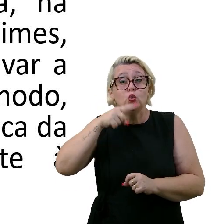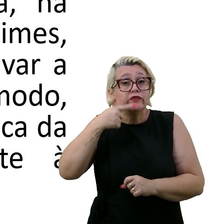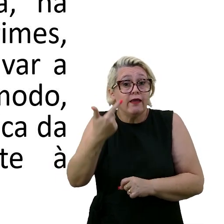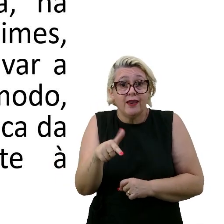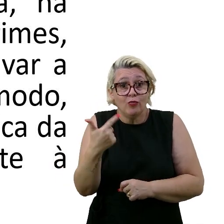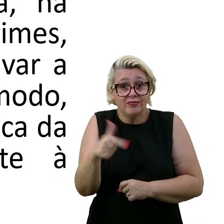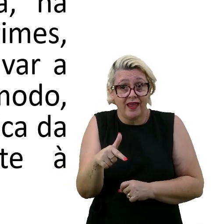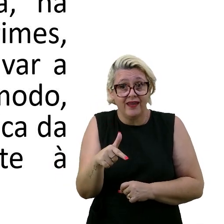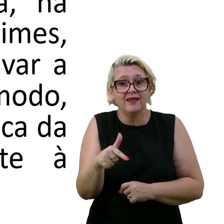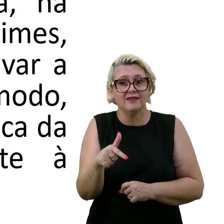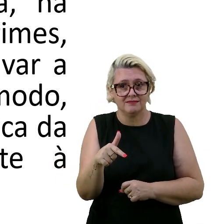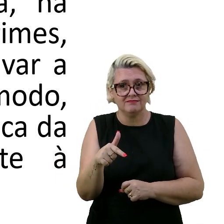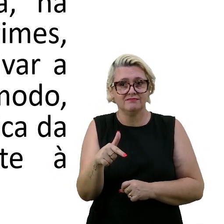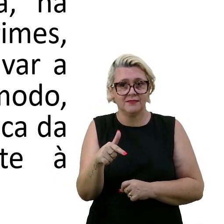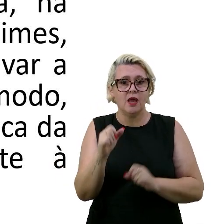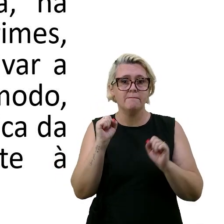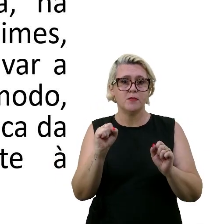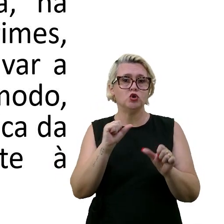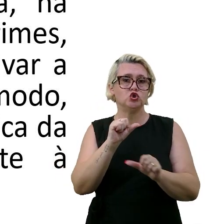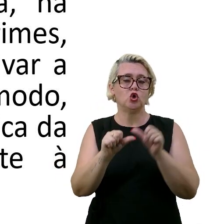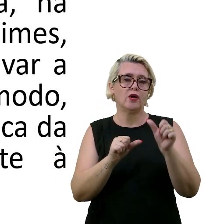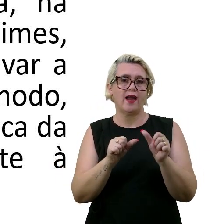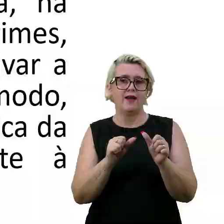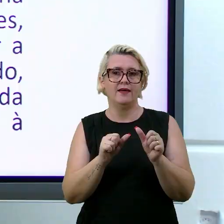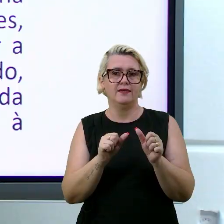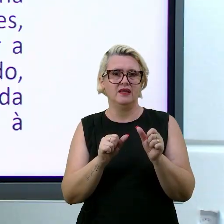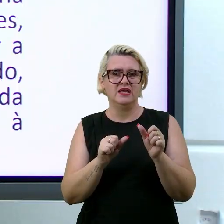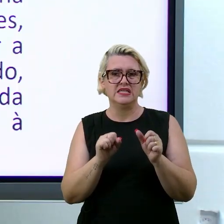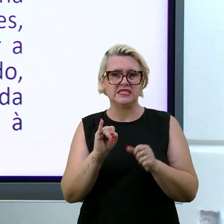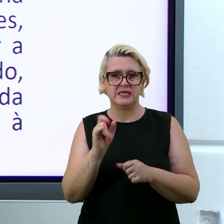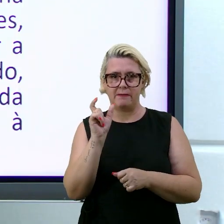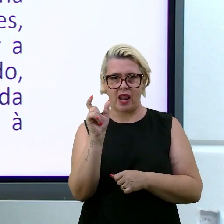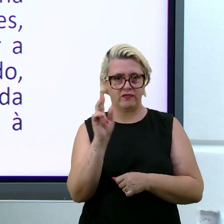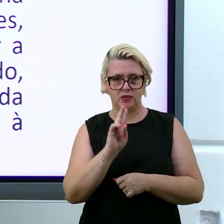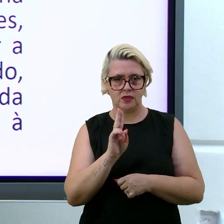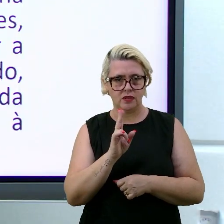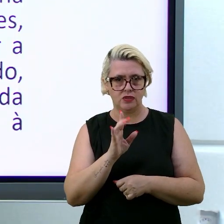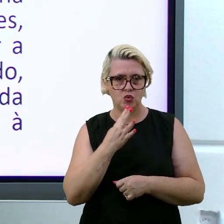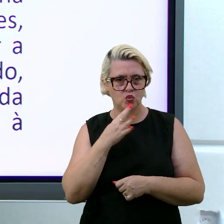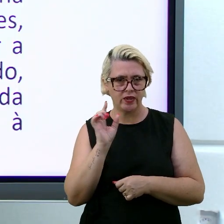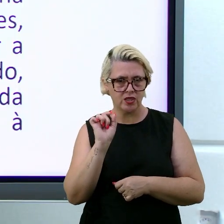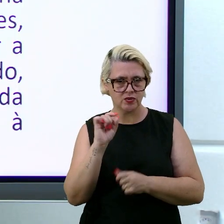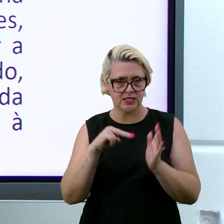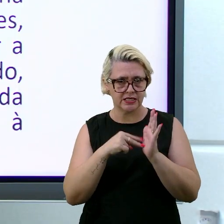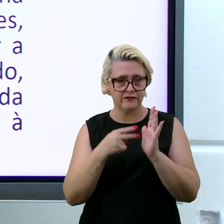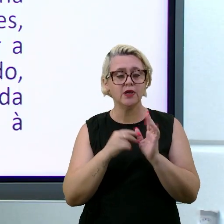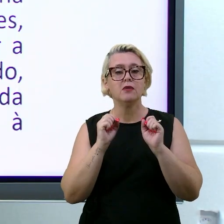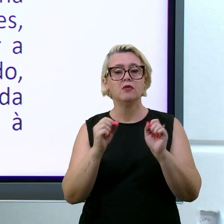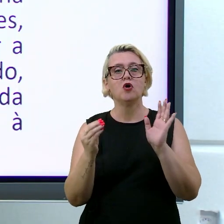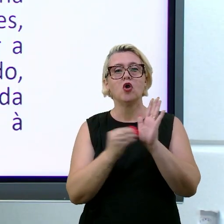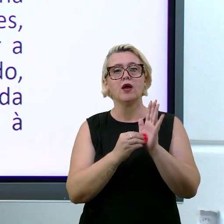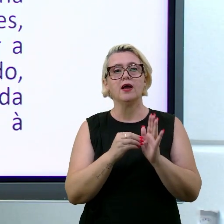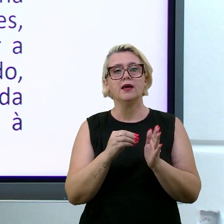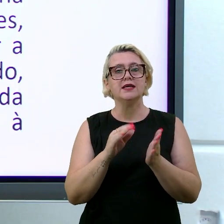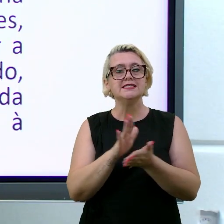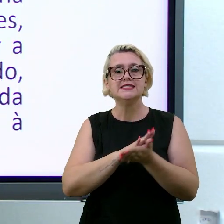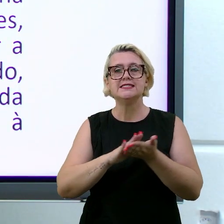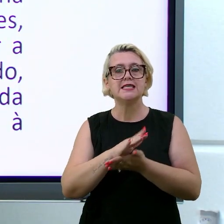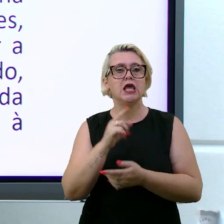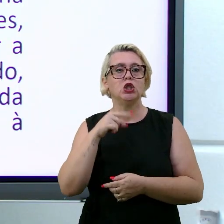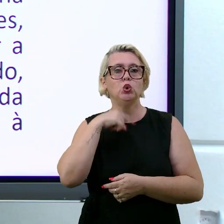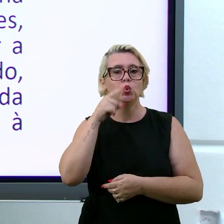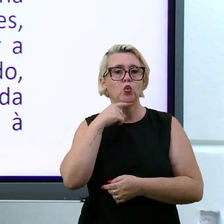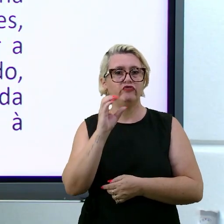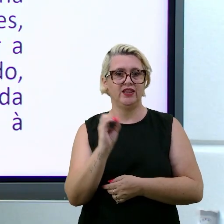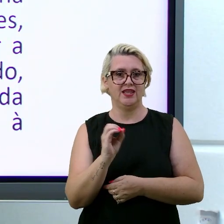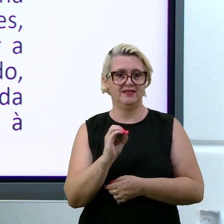poderia colocar, trocar, mas eu não conheço essa palavra. Você colocaria sem dúvida. Com toda certeza. Então, são